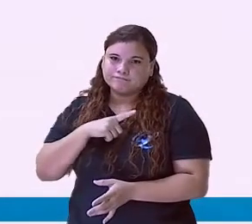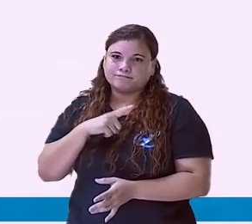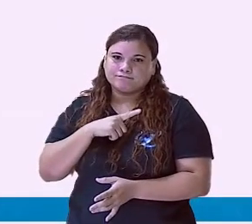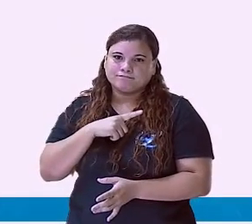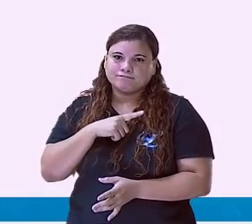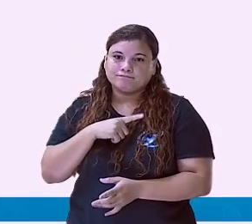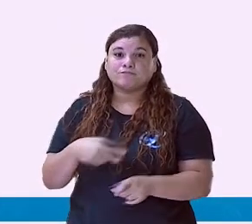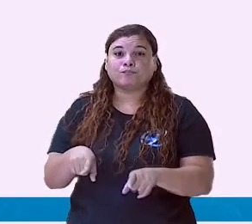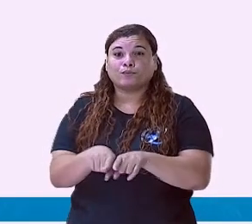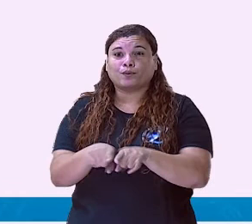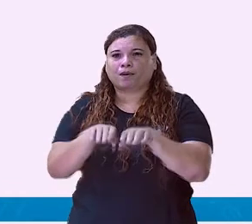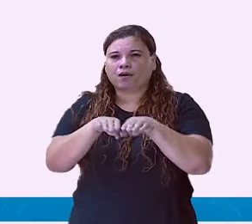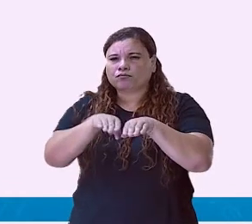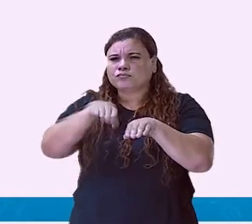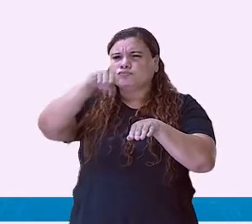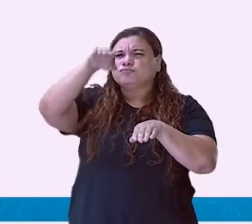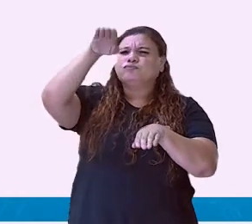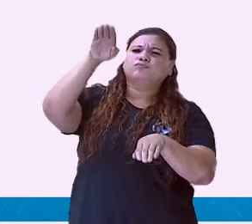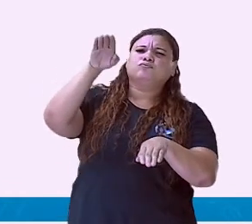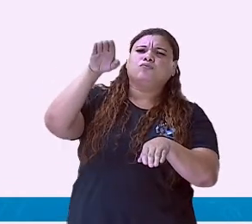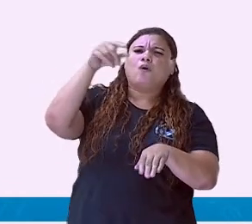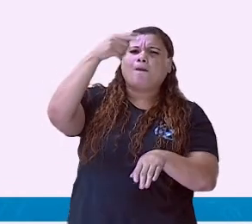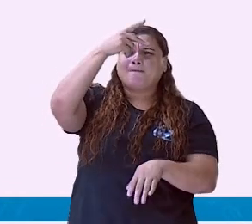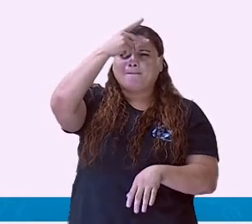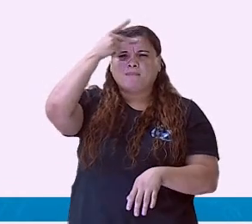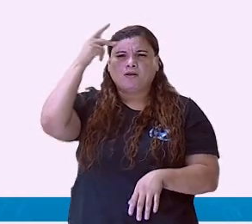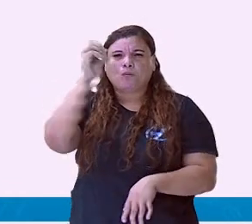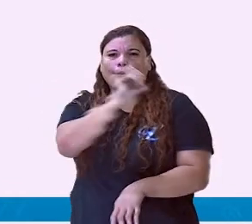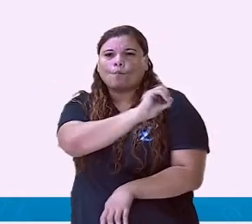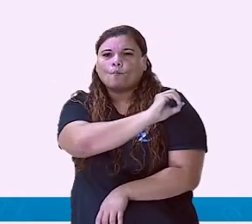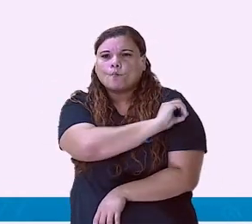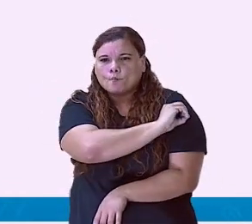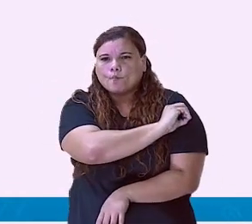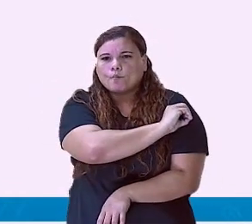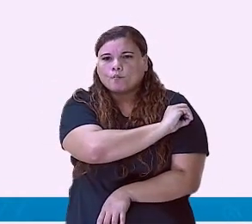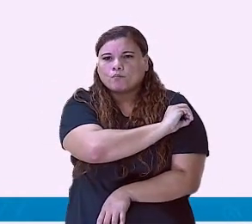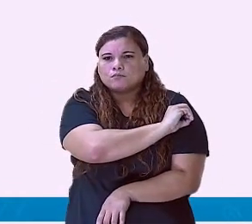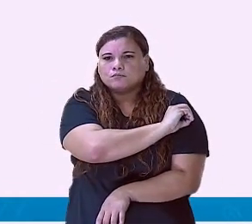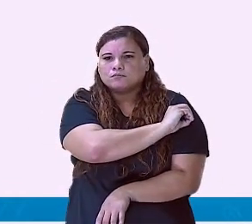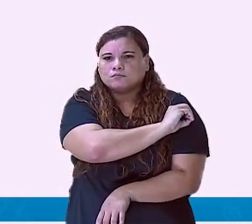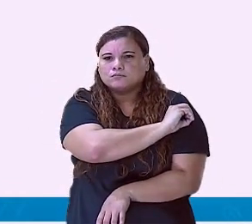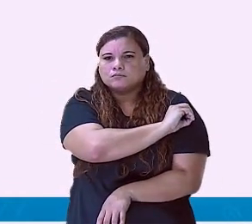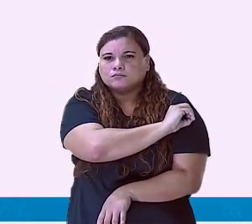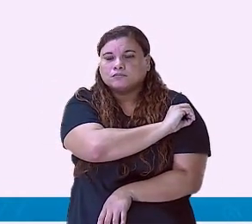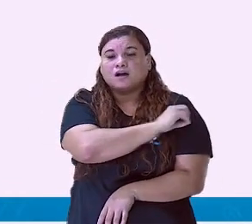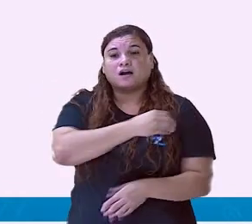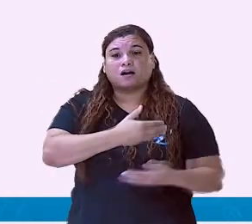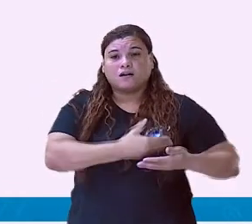analfabetismo, mortalidade infantil e natalidade.